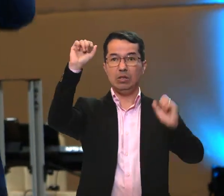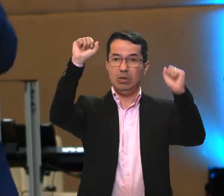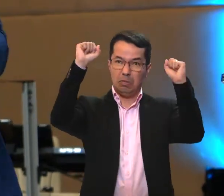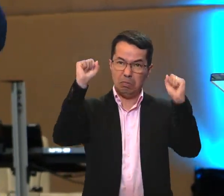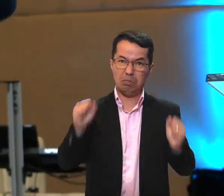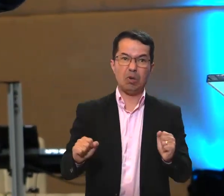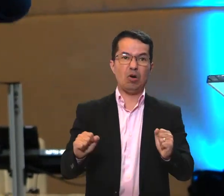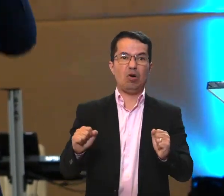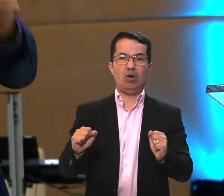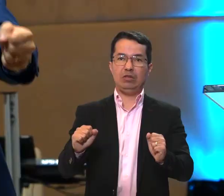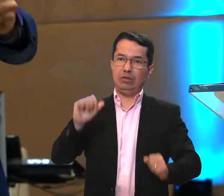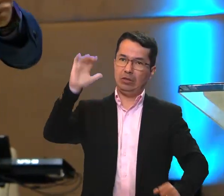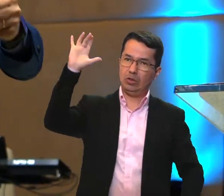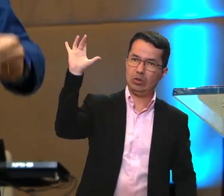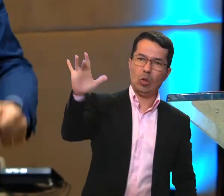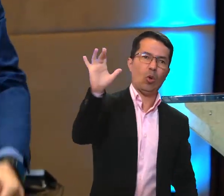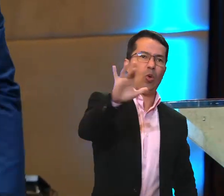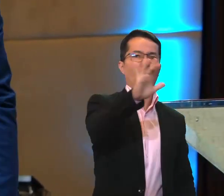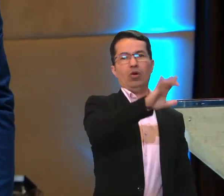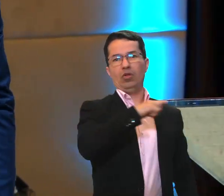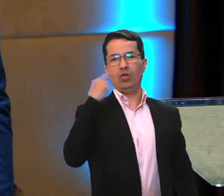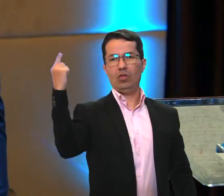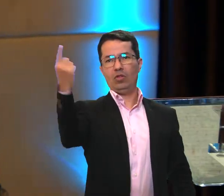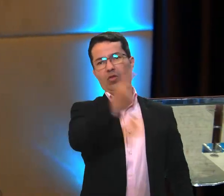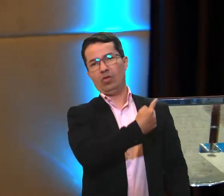a nossa terra.